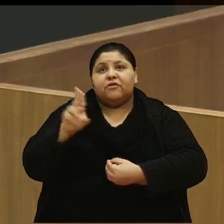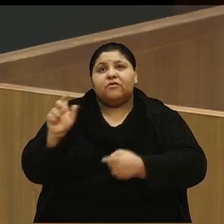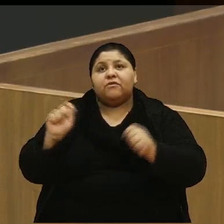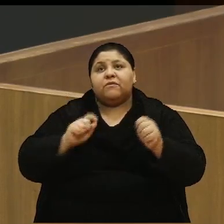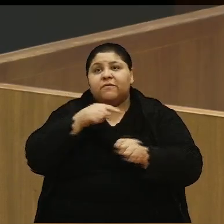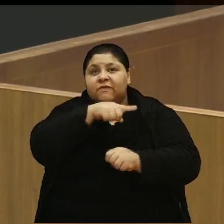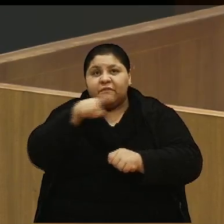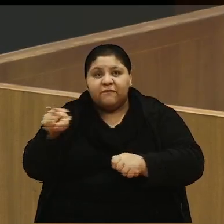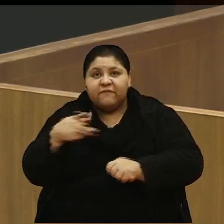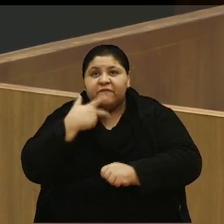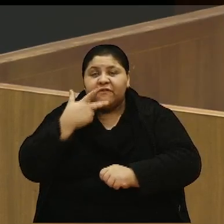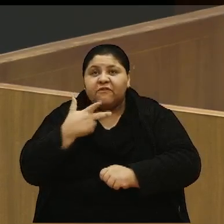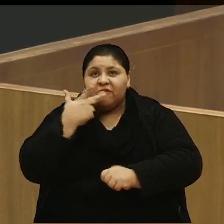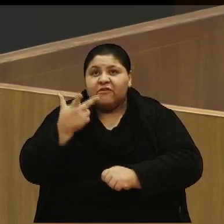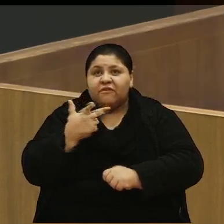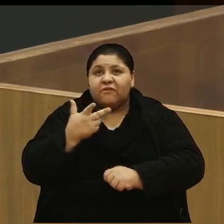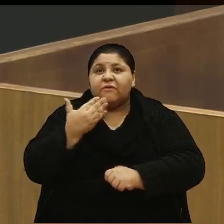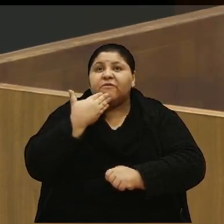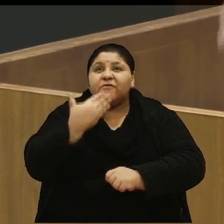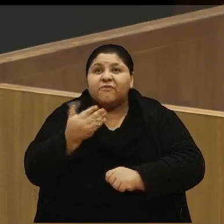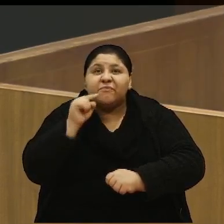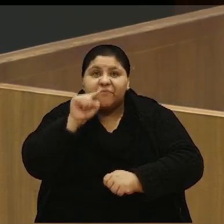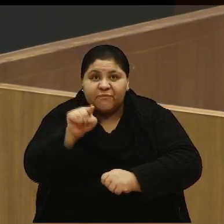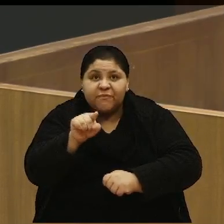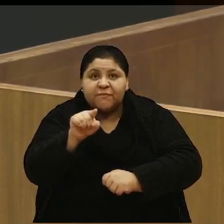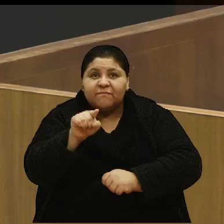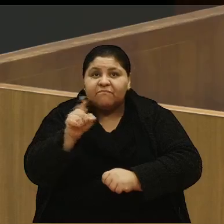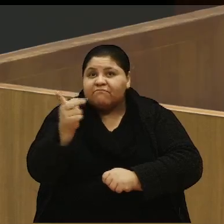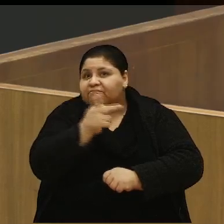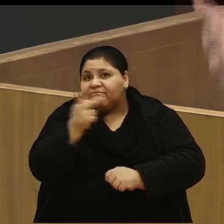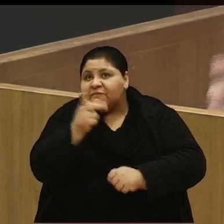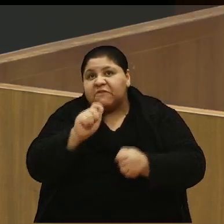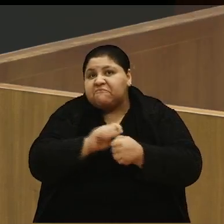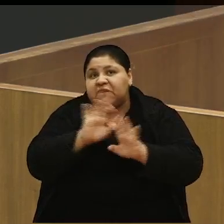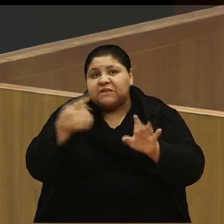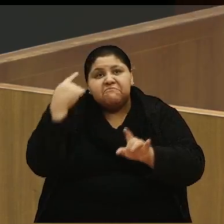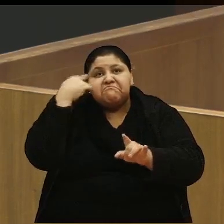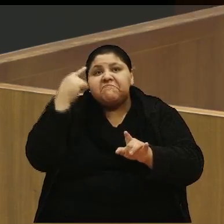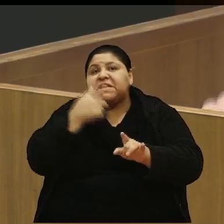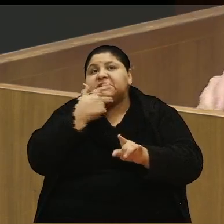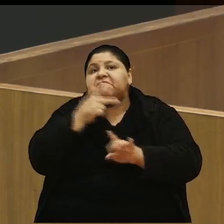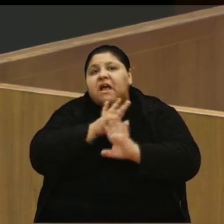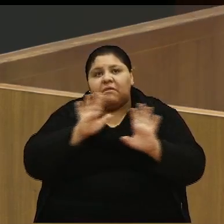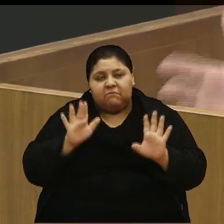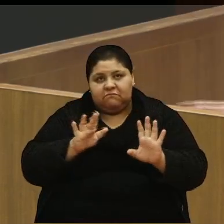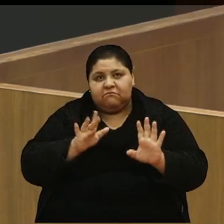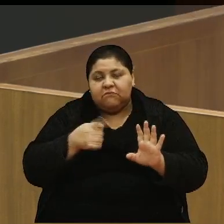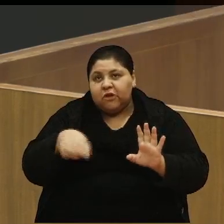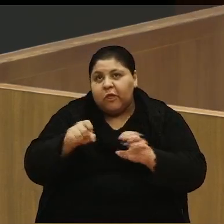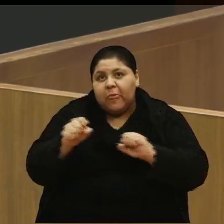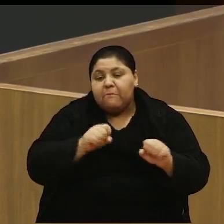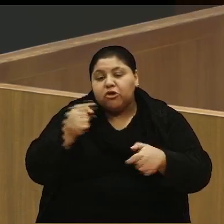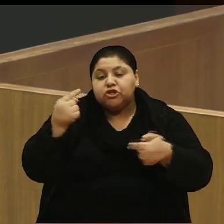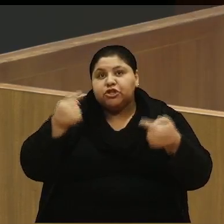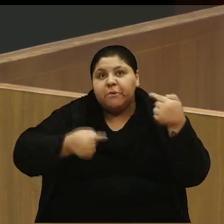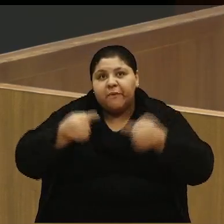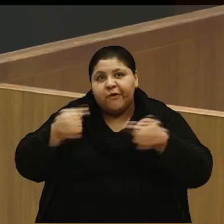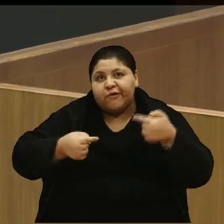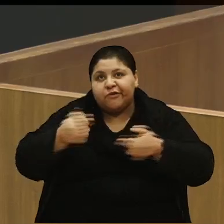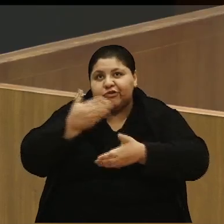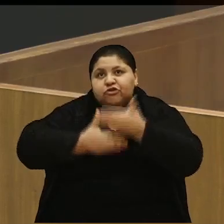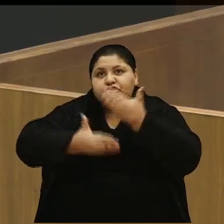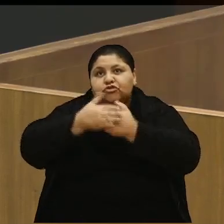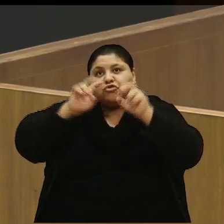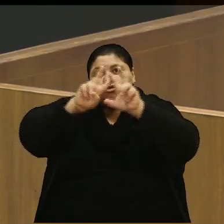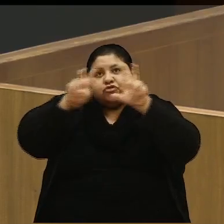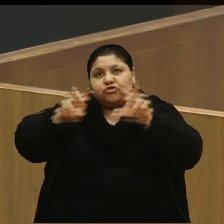mesmos disseram, eu peço que vocês mesmos façam isso, repensem as falas de vocês e a gente pode debater sobre todos os assuntos que